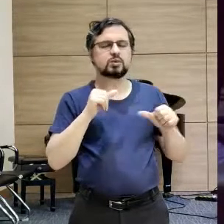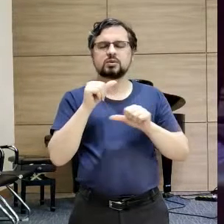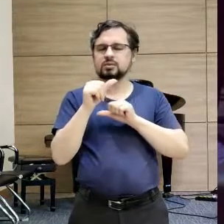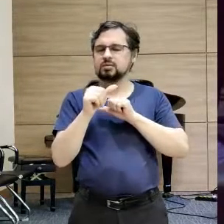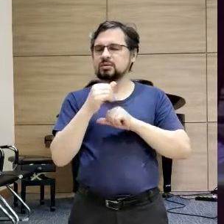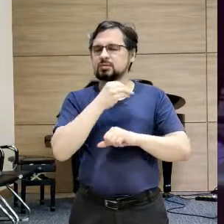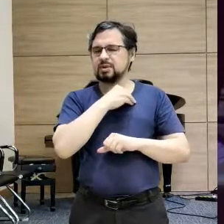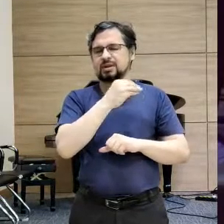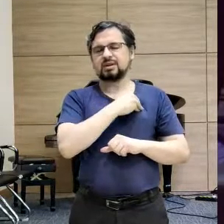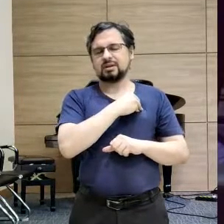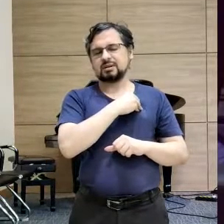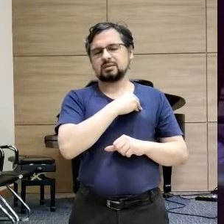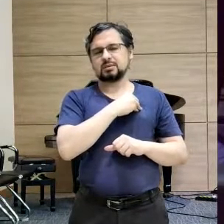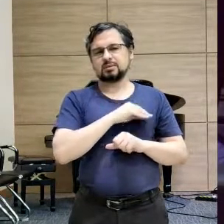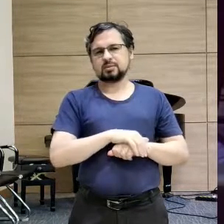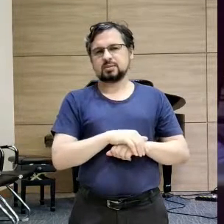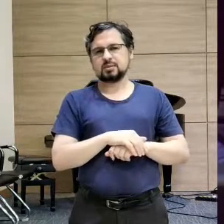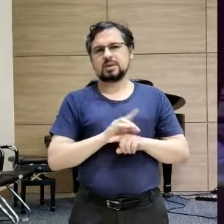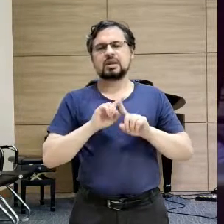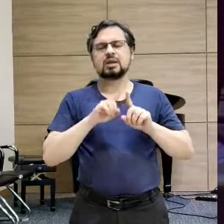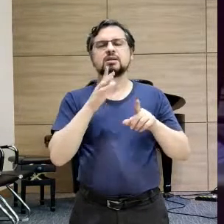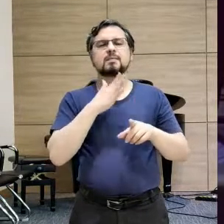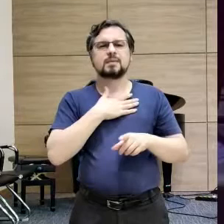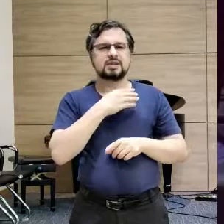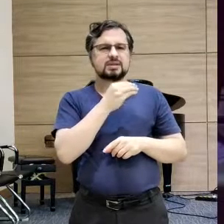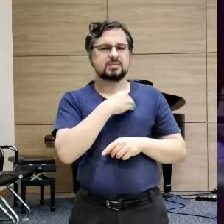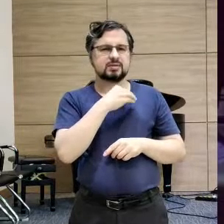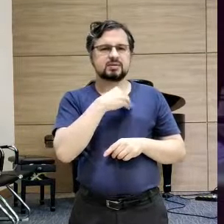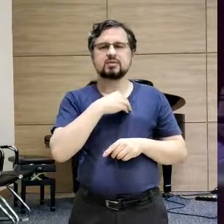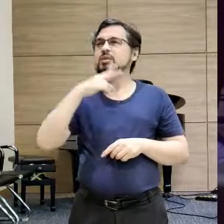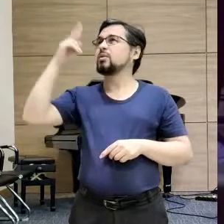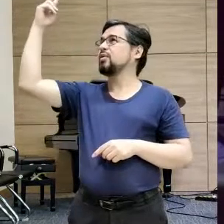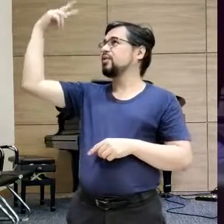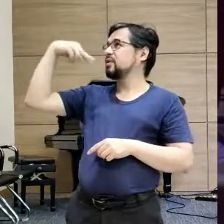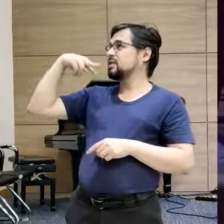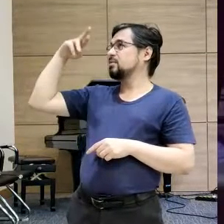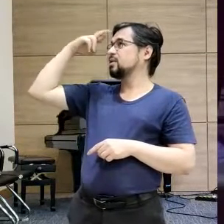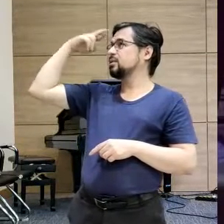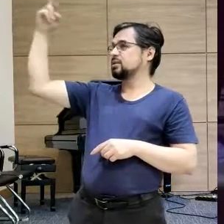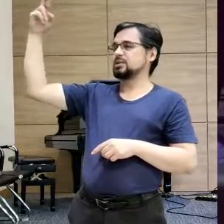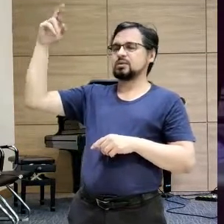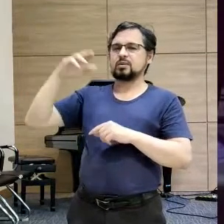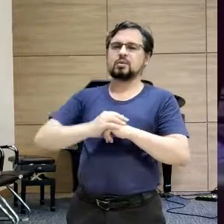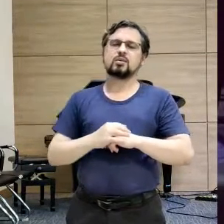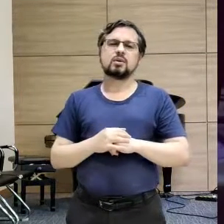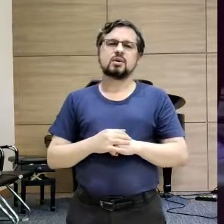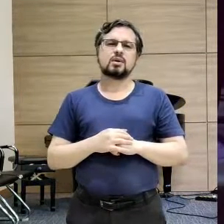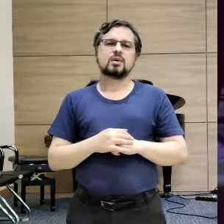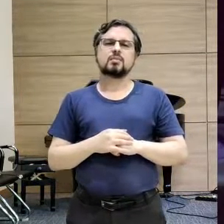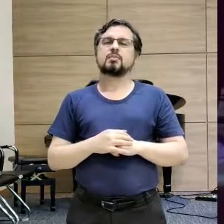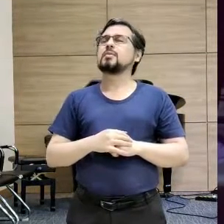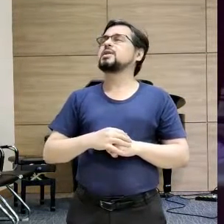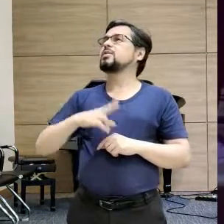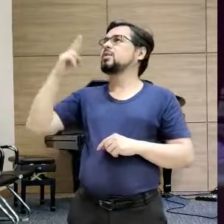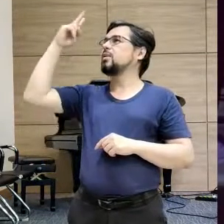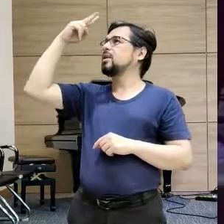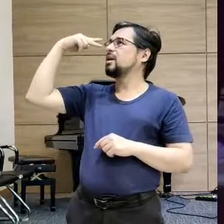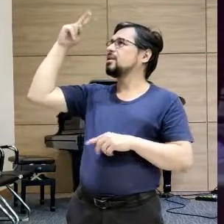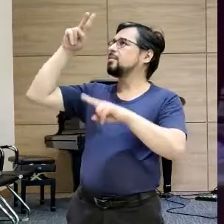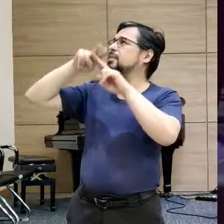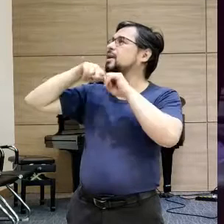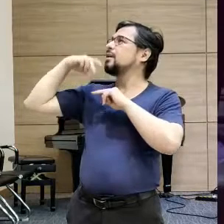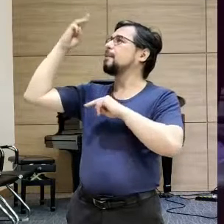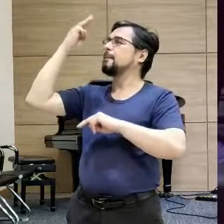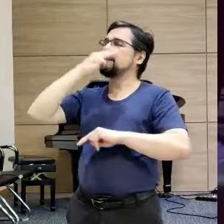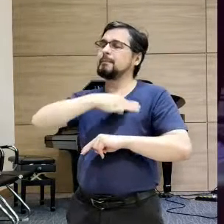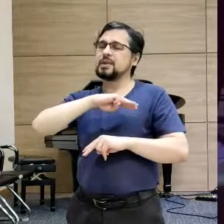as minhas transgressões, elas estão sendo olhadas pelo Senhor, pela lente da sua misericórdia. Já falei